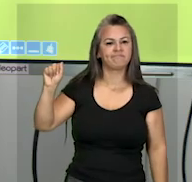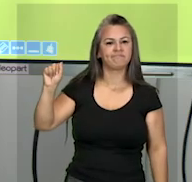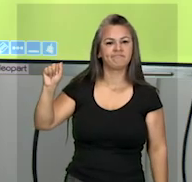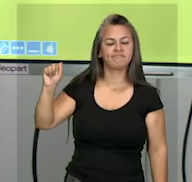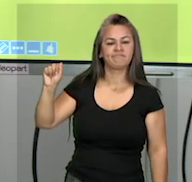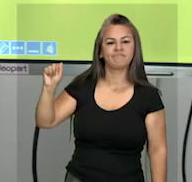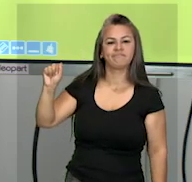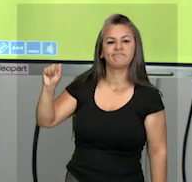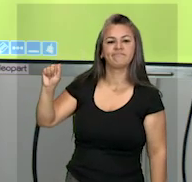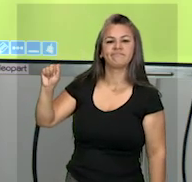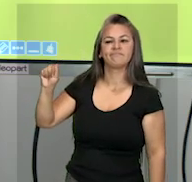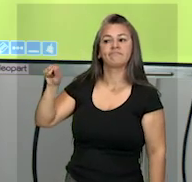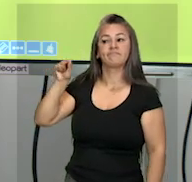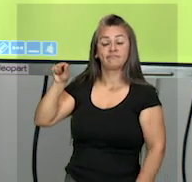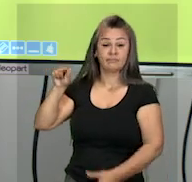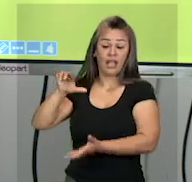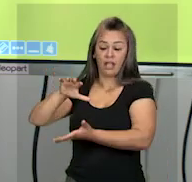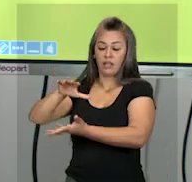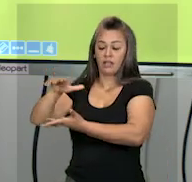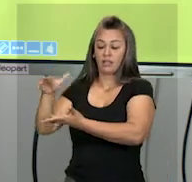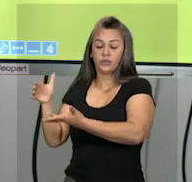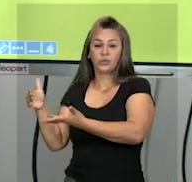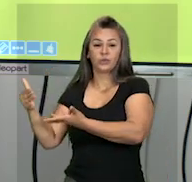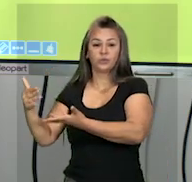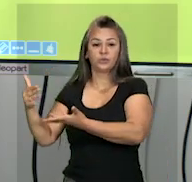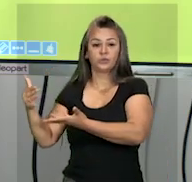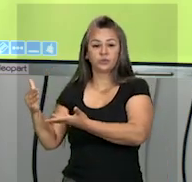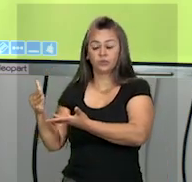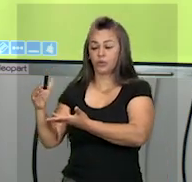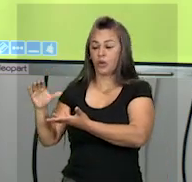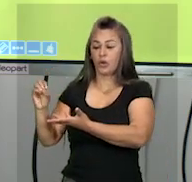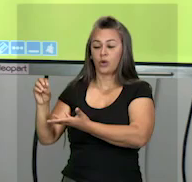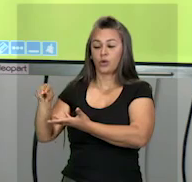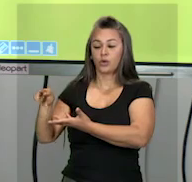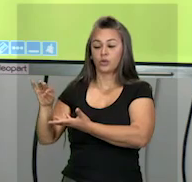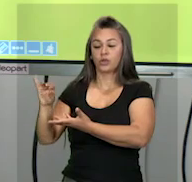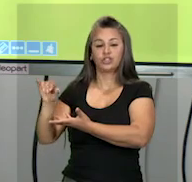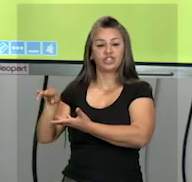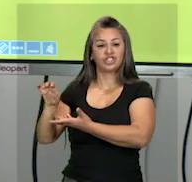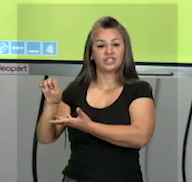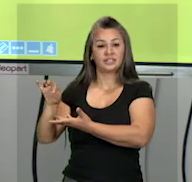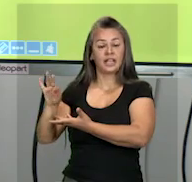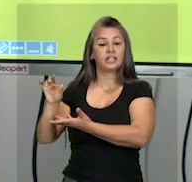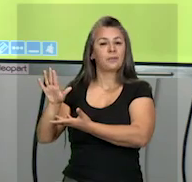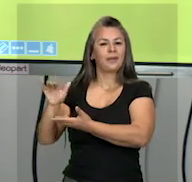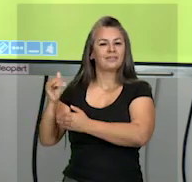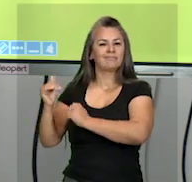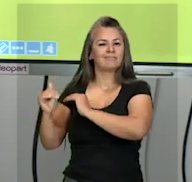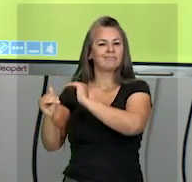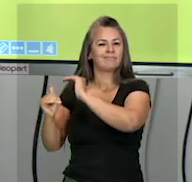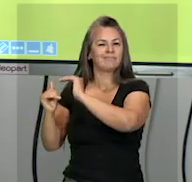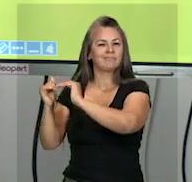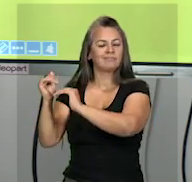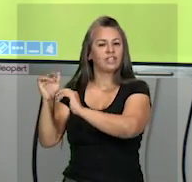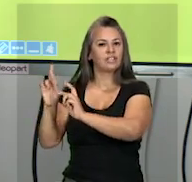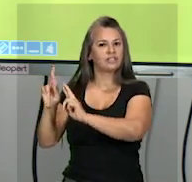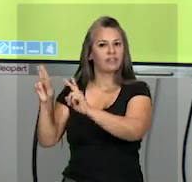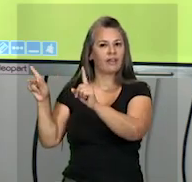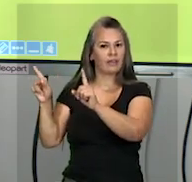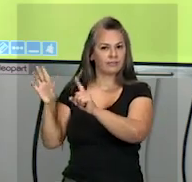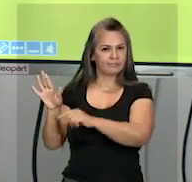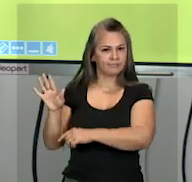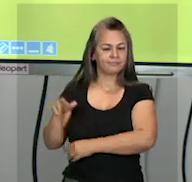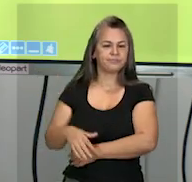Segundo porque eles são um continente mesmo, mas com níveis de desenvolvimento muito diferentes. Como eu citei para vocês,